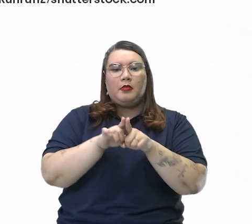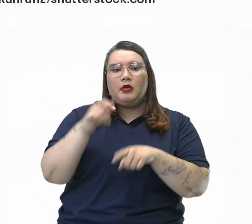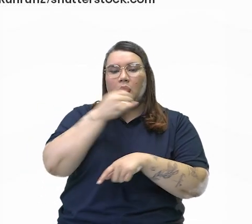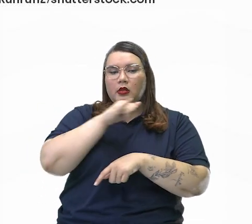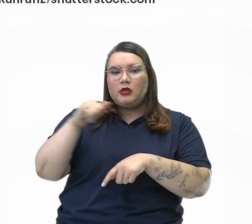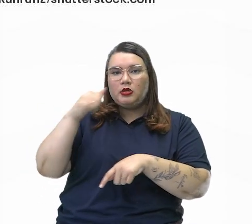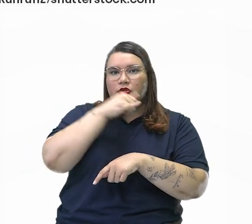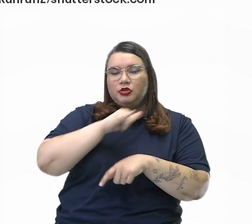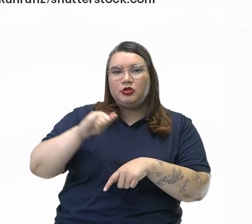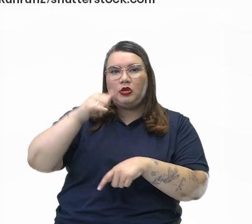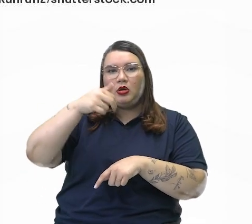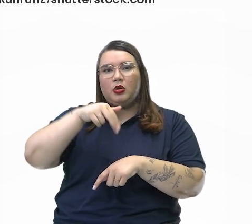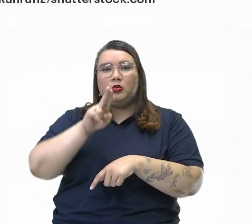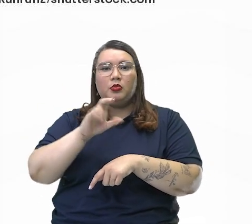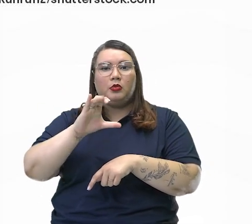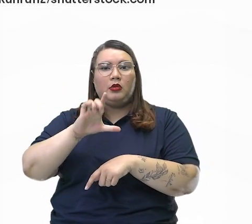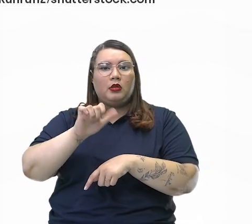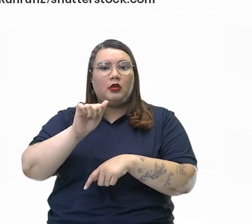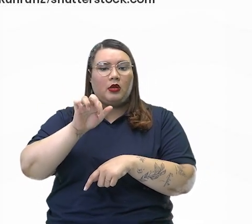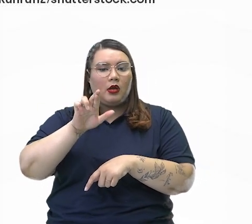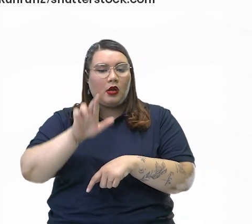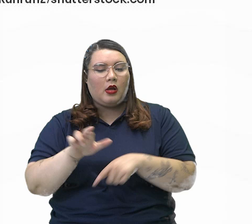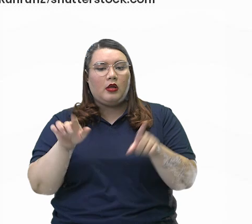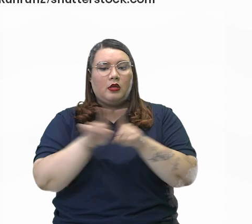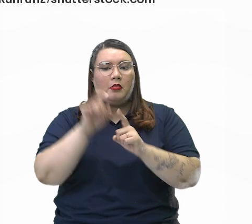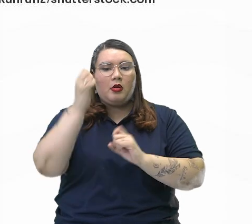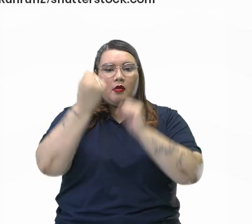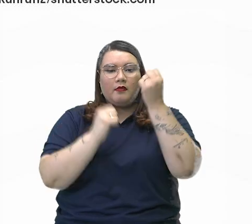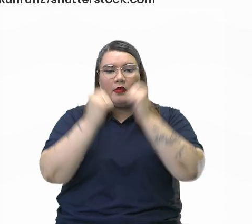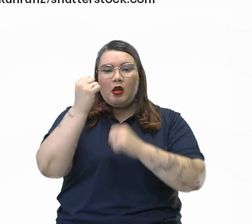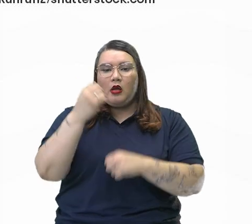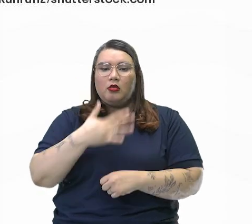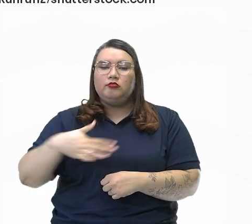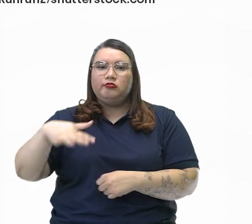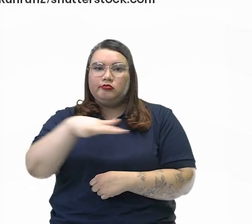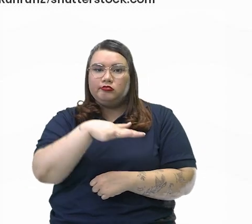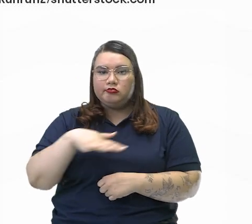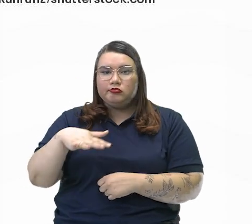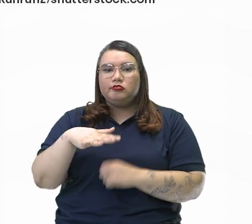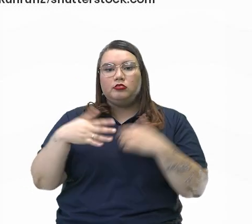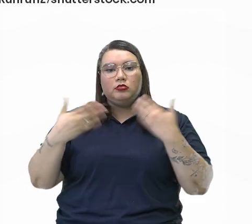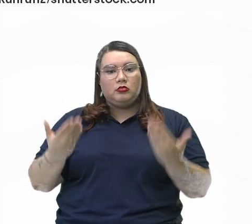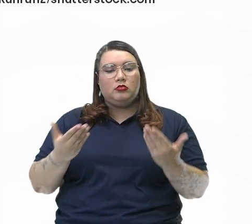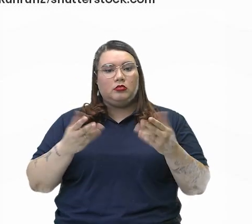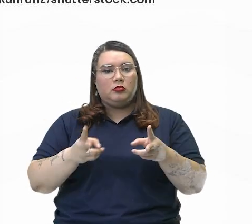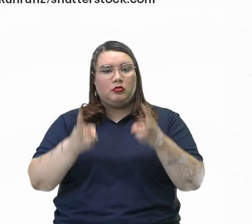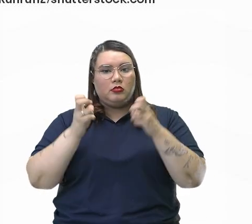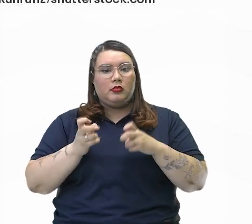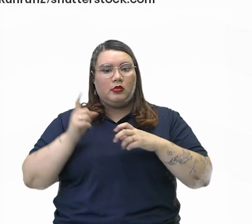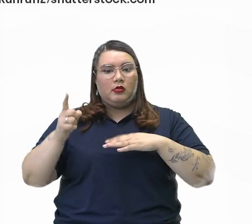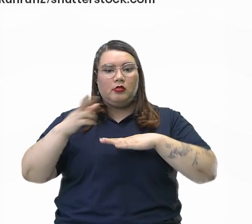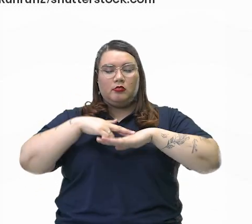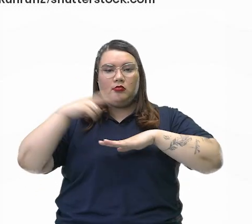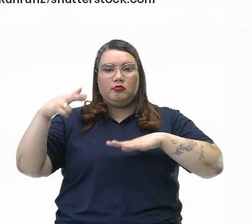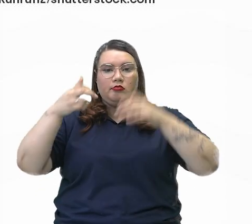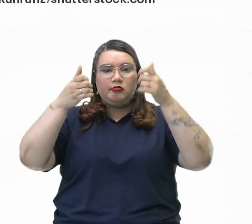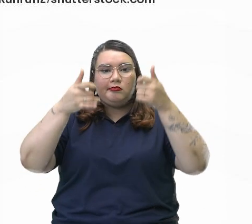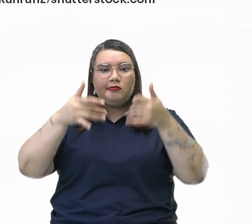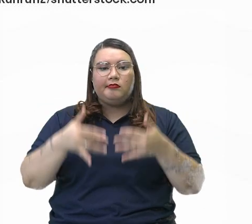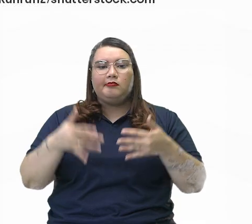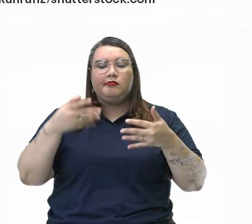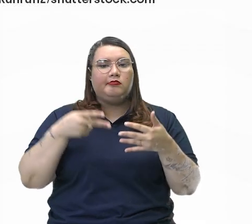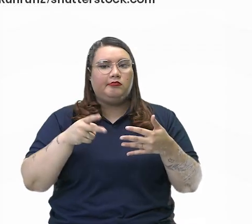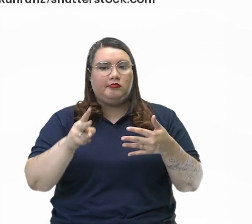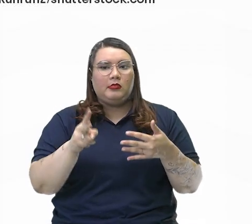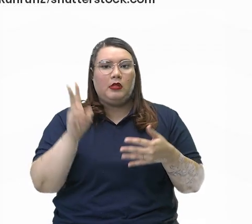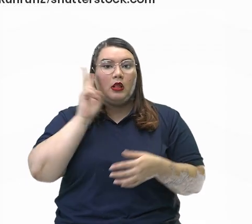da indústria, como a professora falou. Vocês perceberam aí que, ao falar sobre a radioatividade, a gente vai sempre